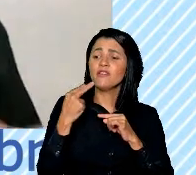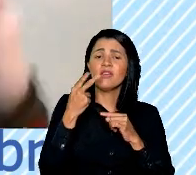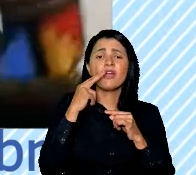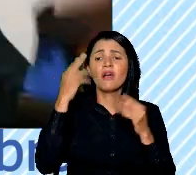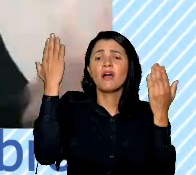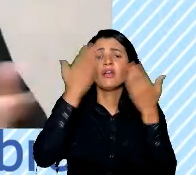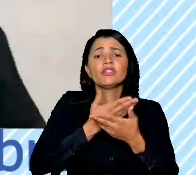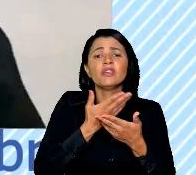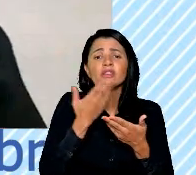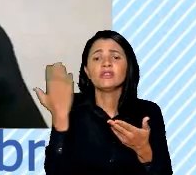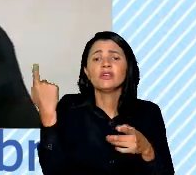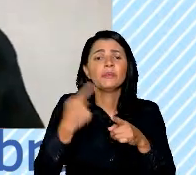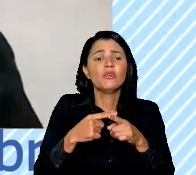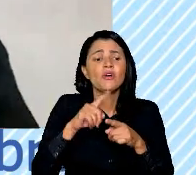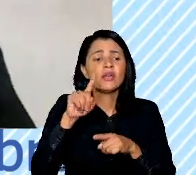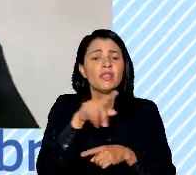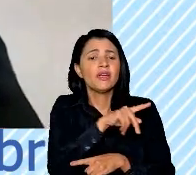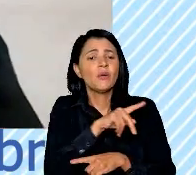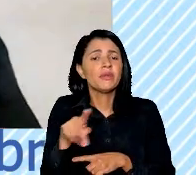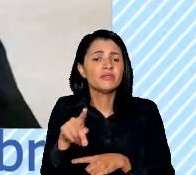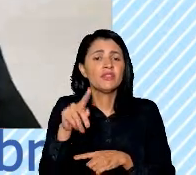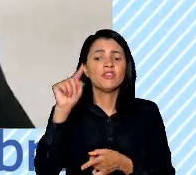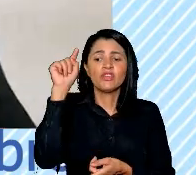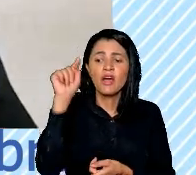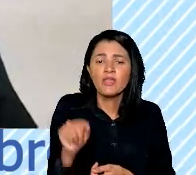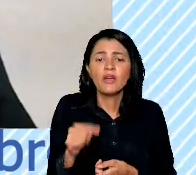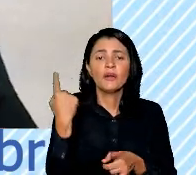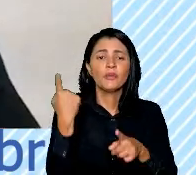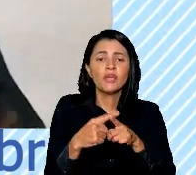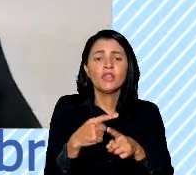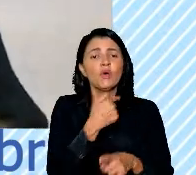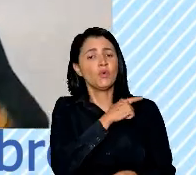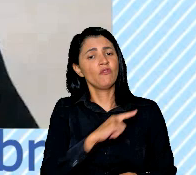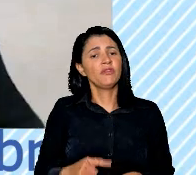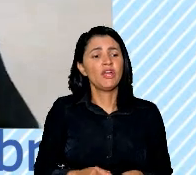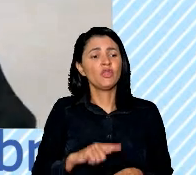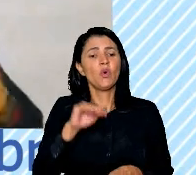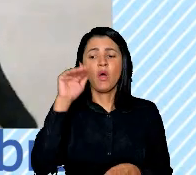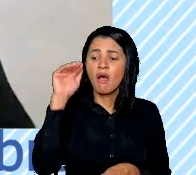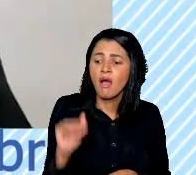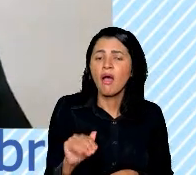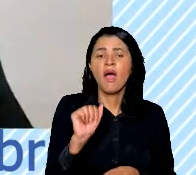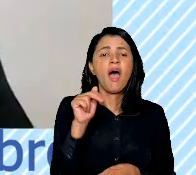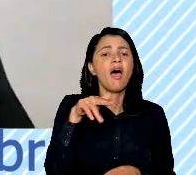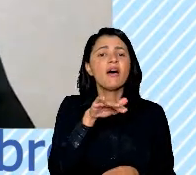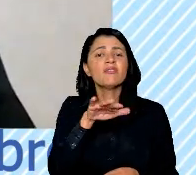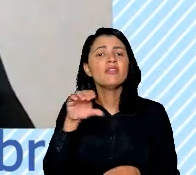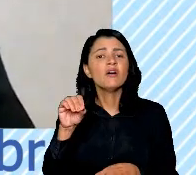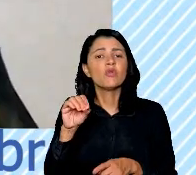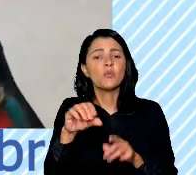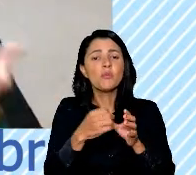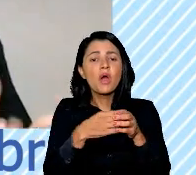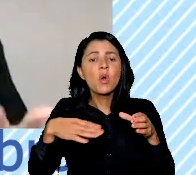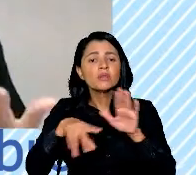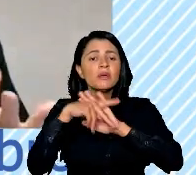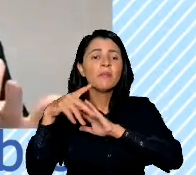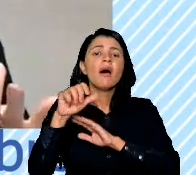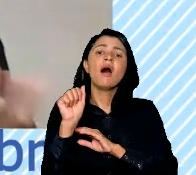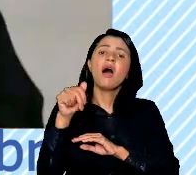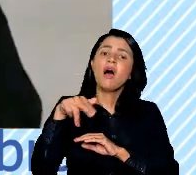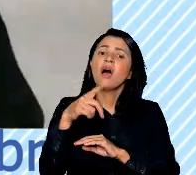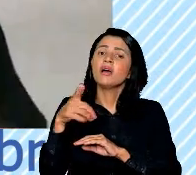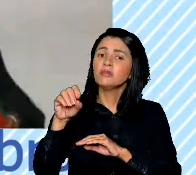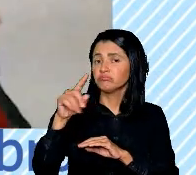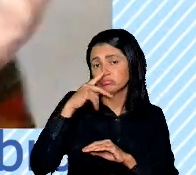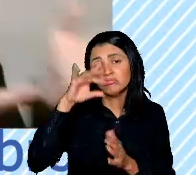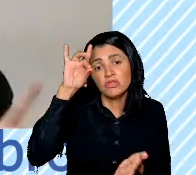Então, por que não o presidente anão? Por que não o governador anão? E por que uma cota para anões? Eu acho que seria